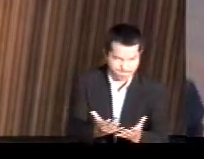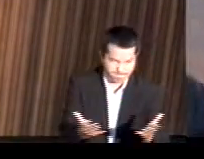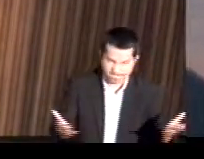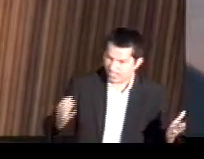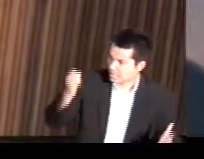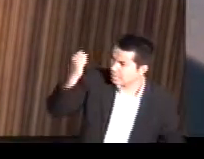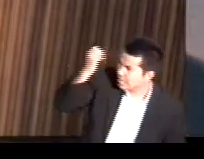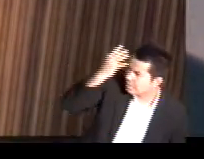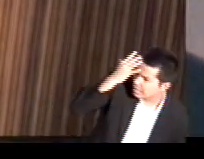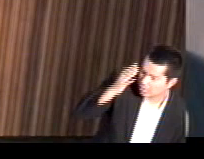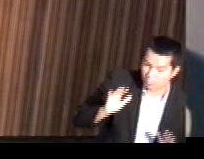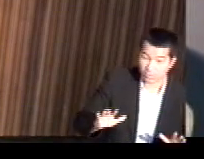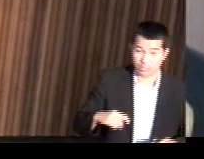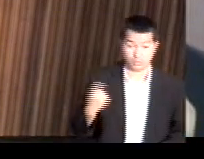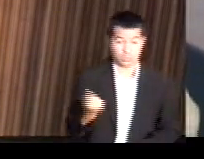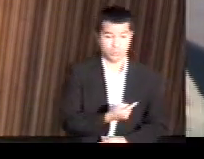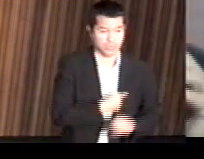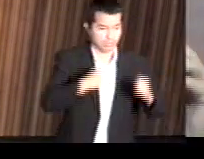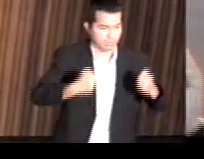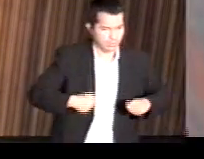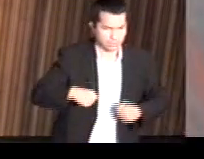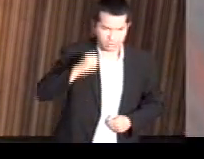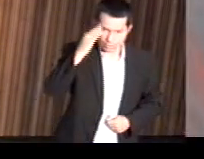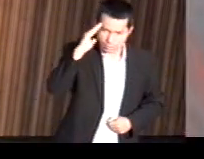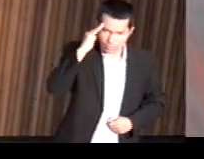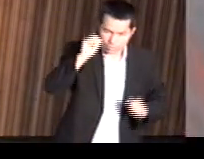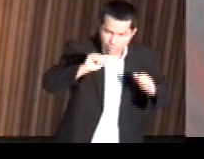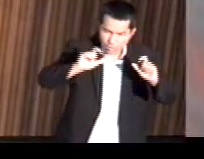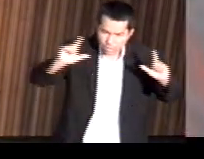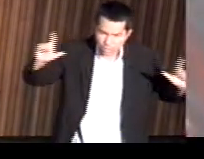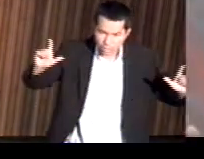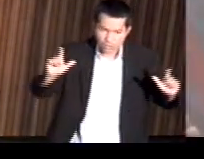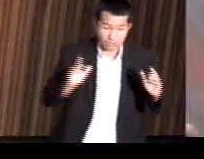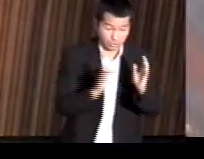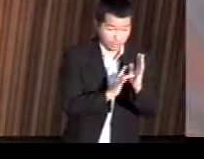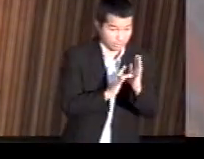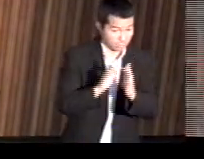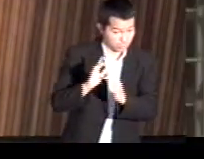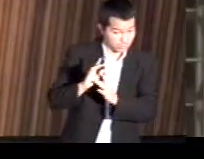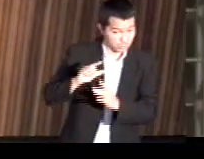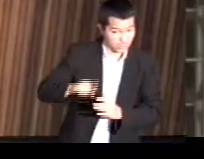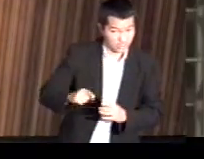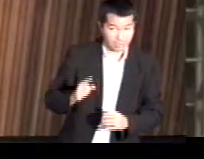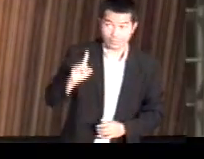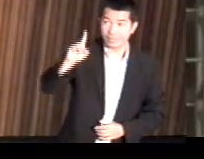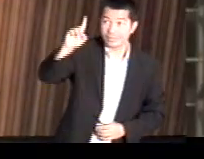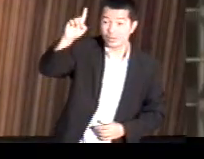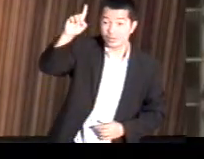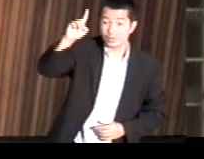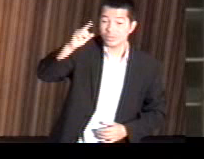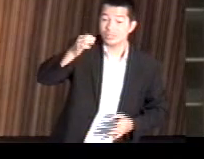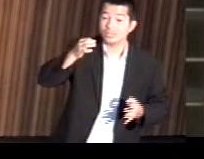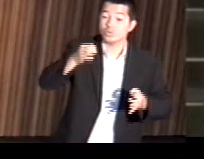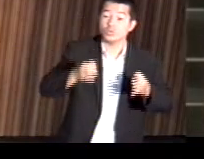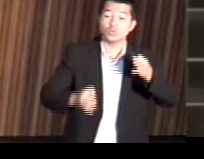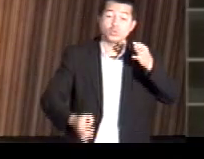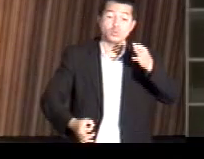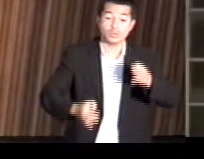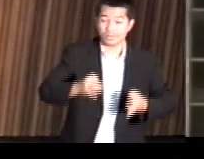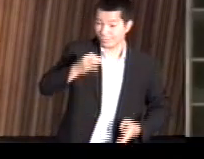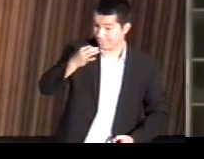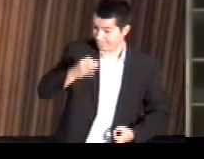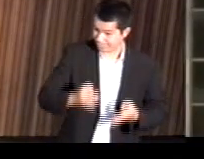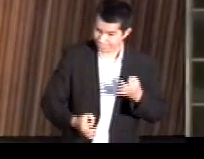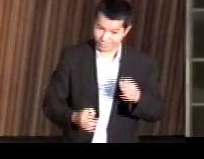da justiça. Tanto é assim que Ele, por causa da sua justiça,